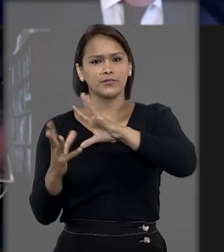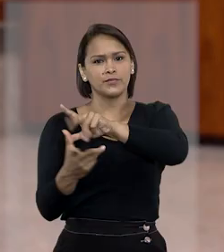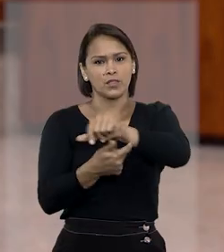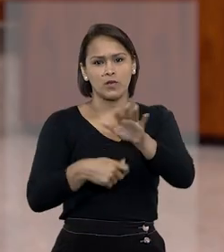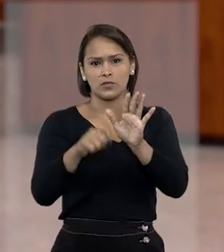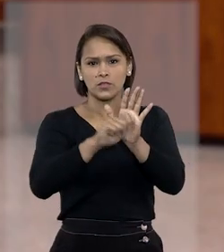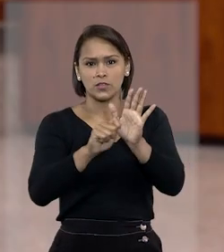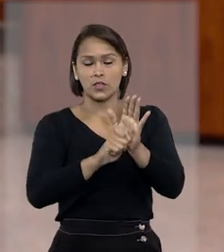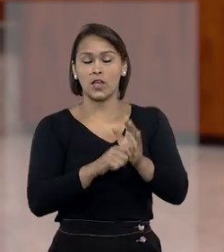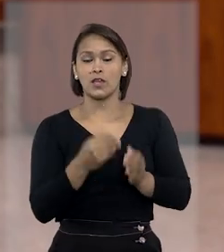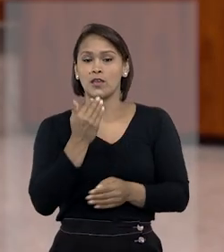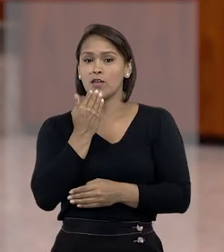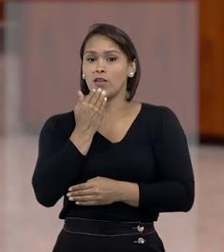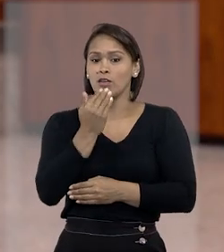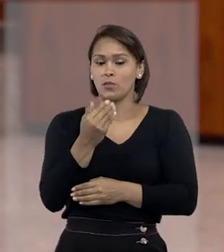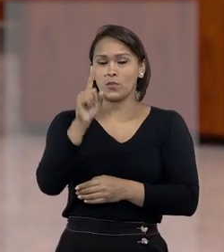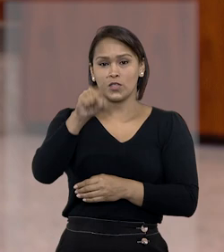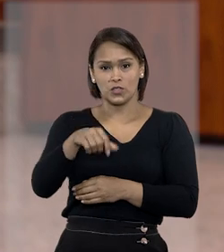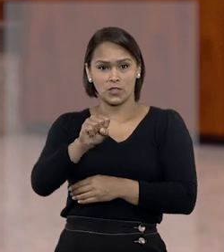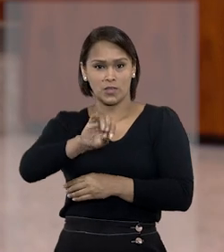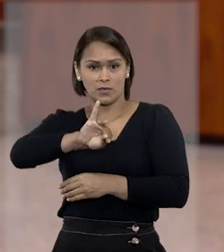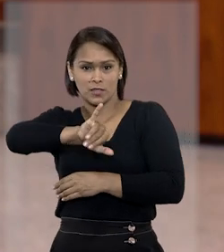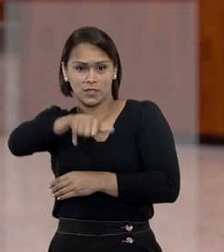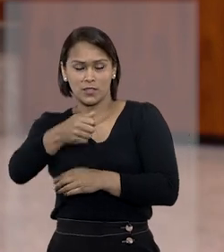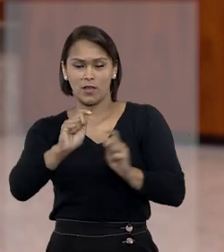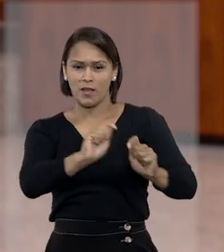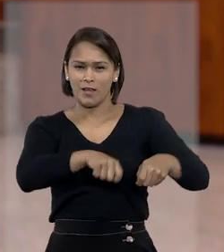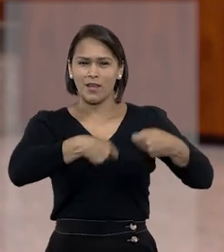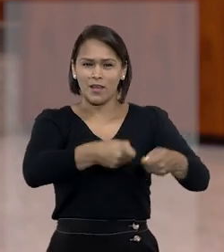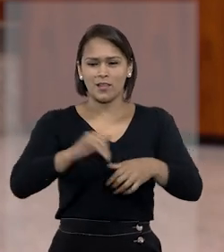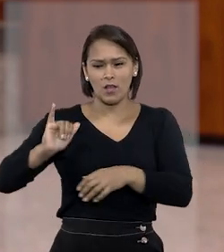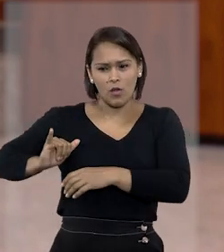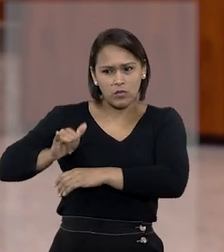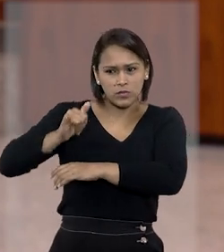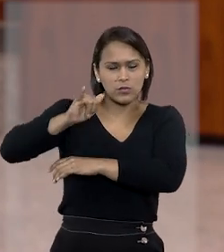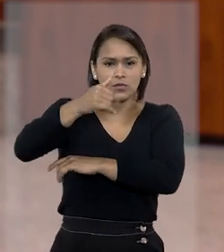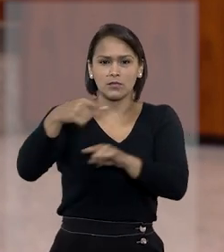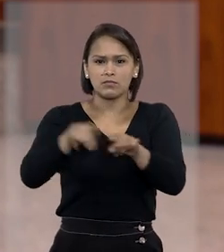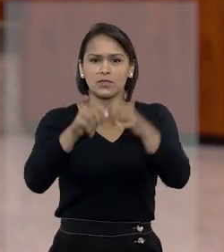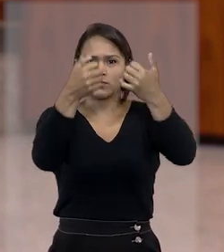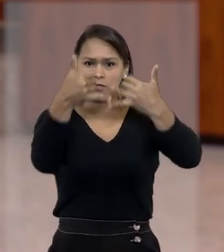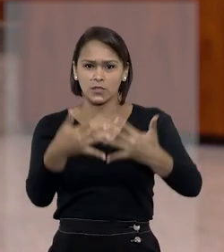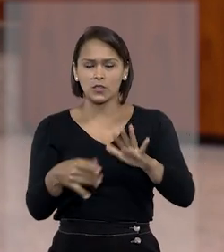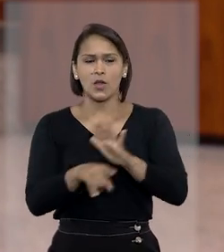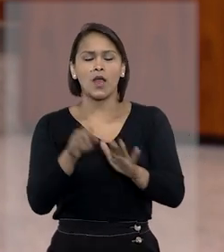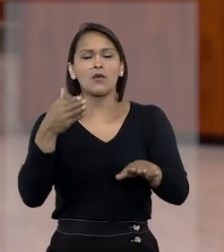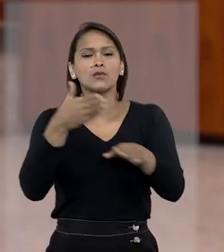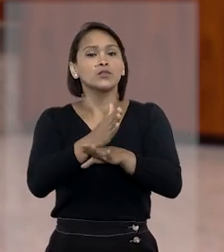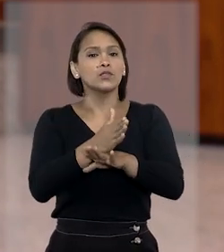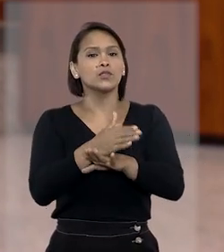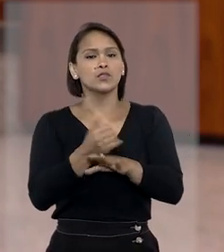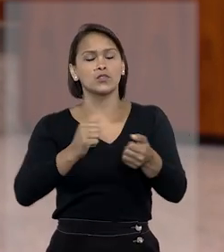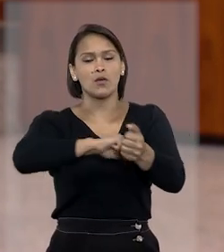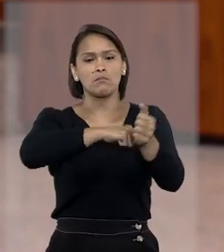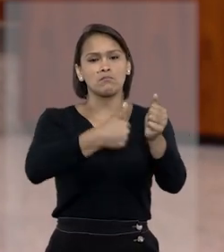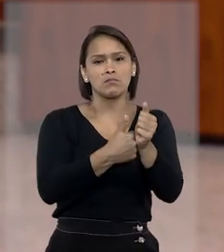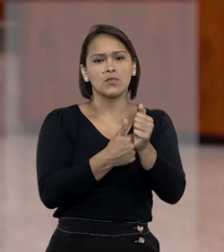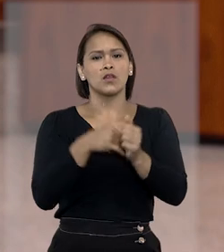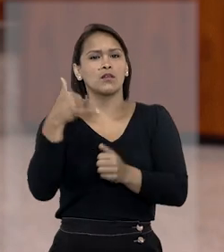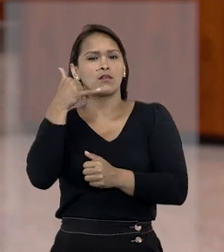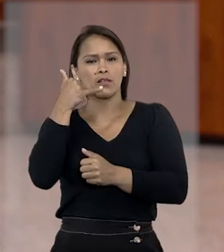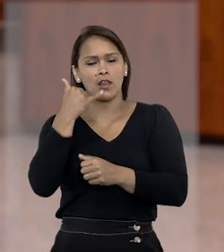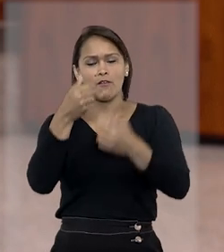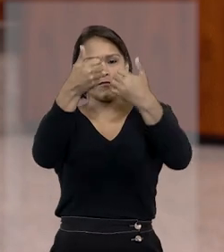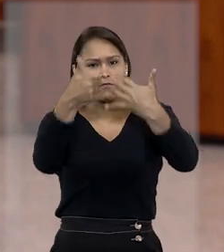de drogas meu pedido de habeas corpus dirigido ao STJ a defesa do piloto alegou que a decisão que autorizou a interceptação